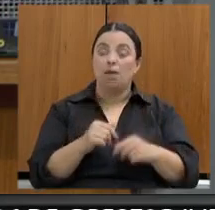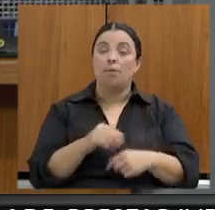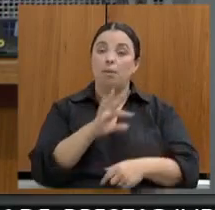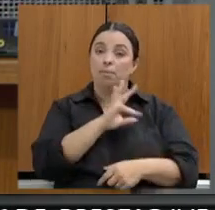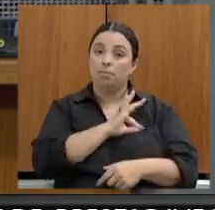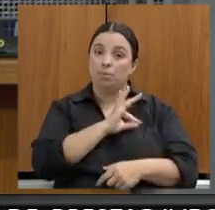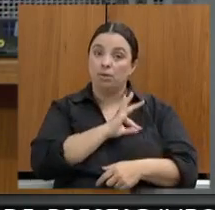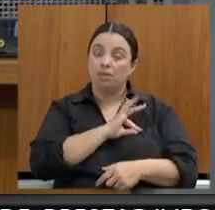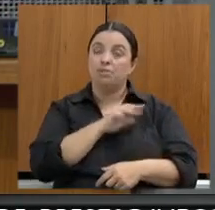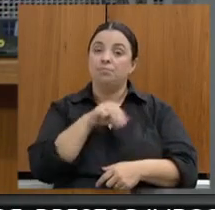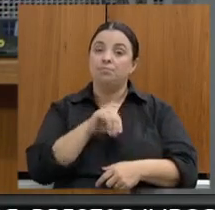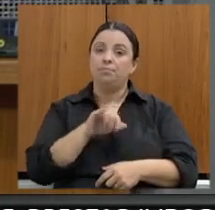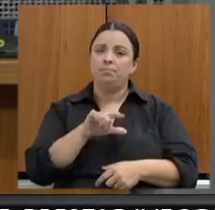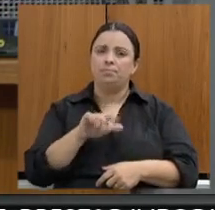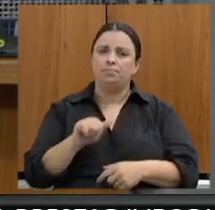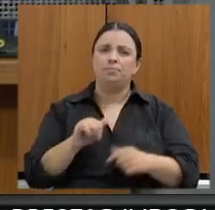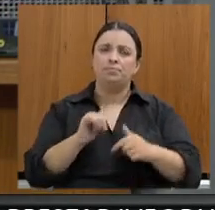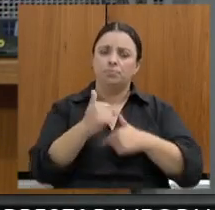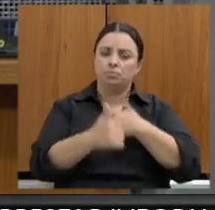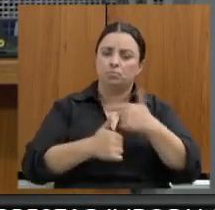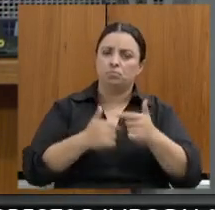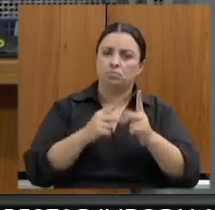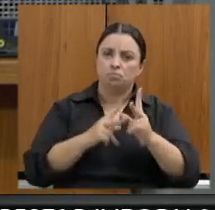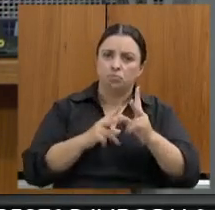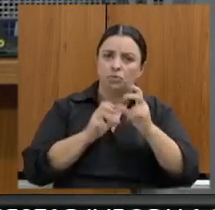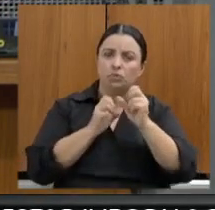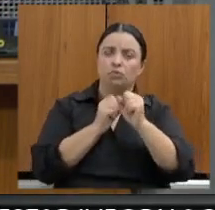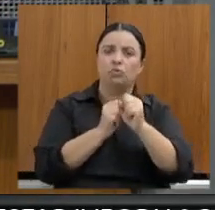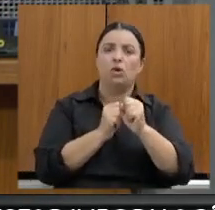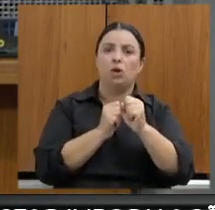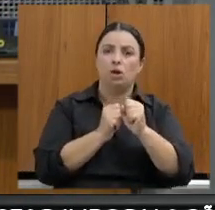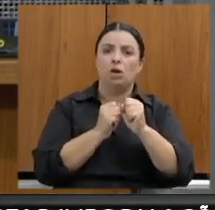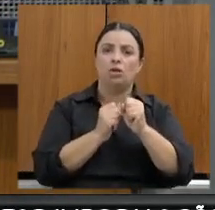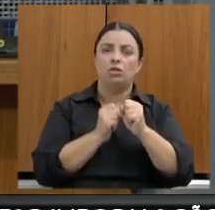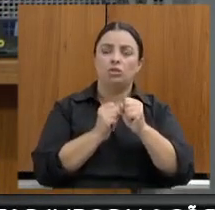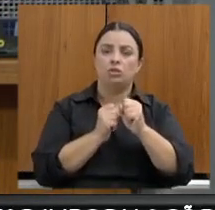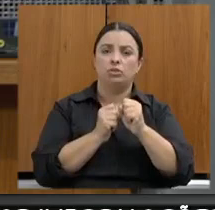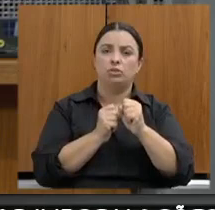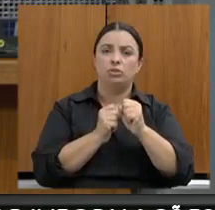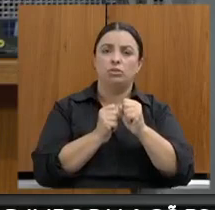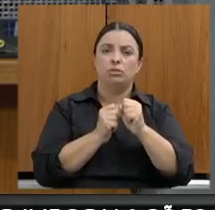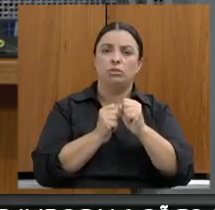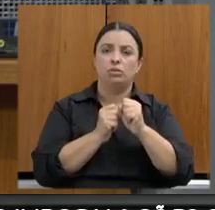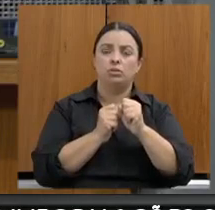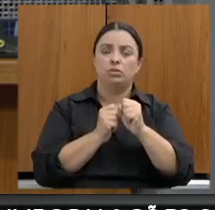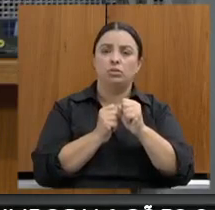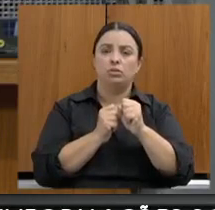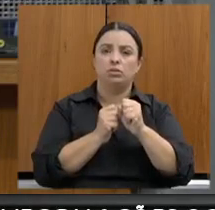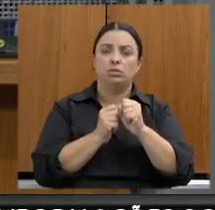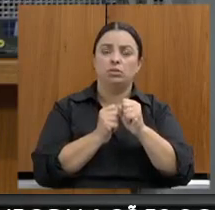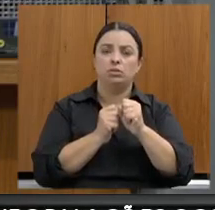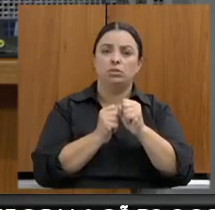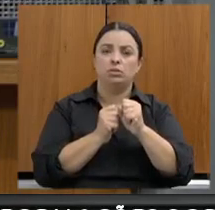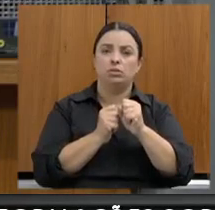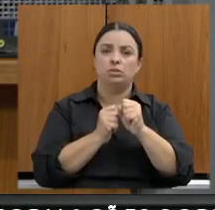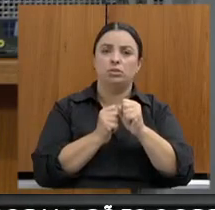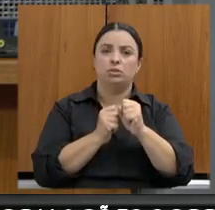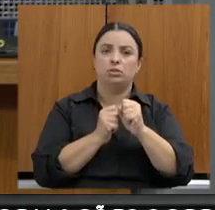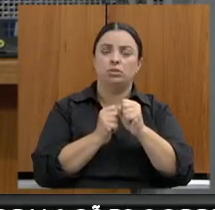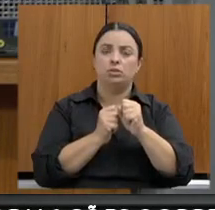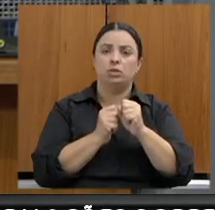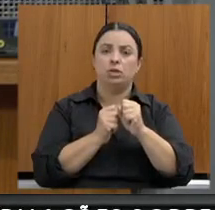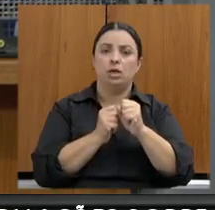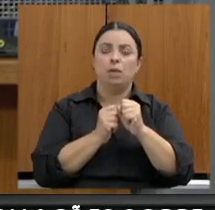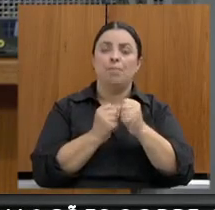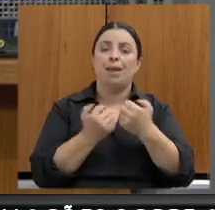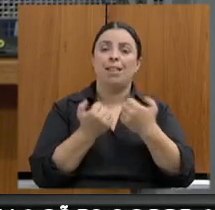é fortemente na repressão na Insegurança do transporte